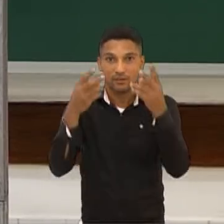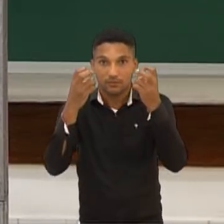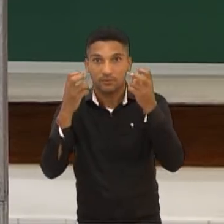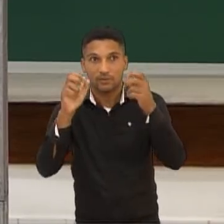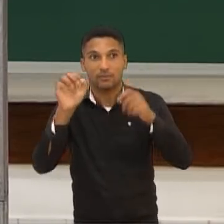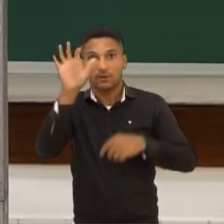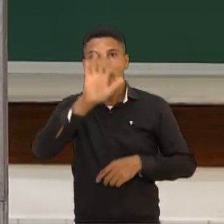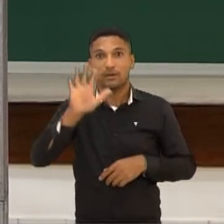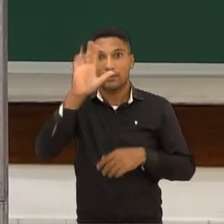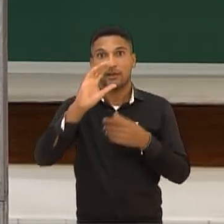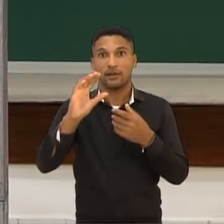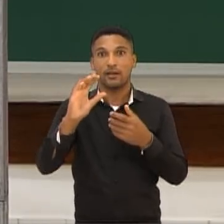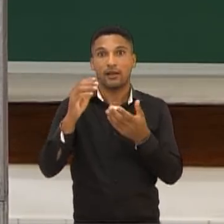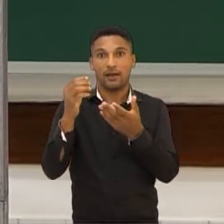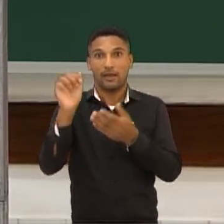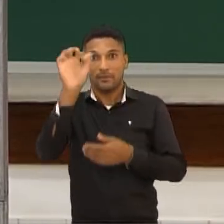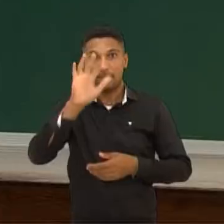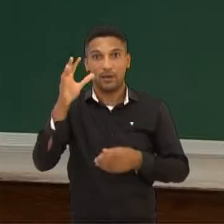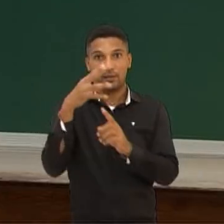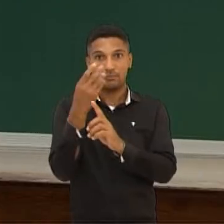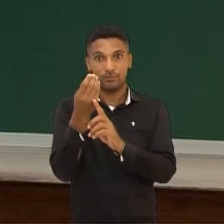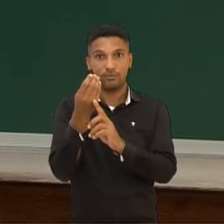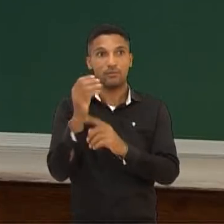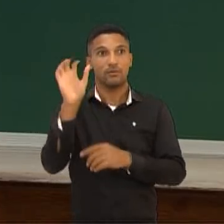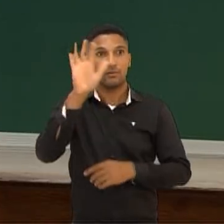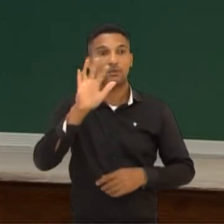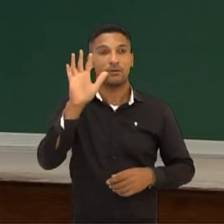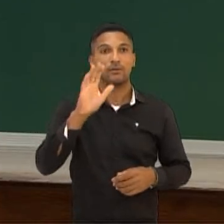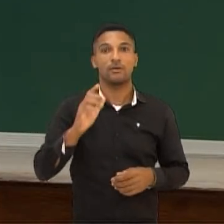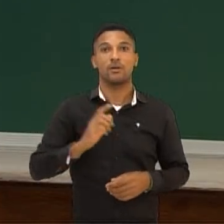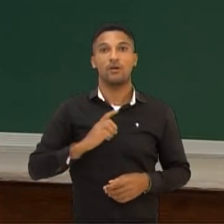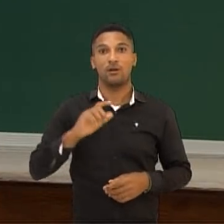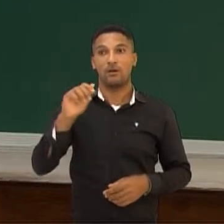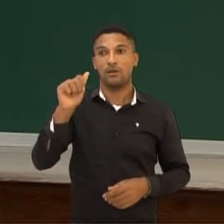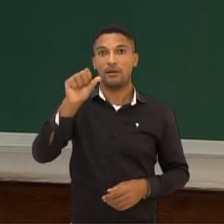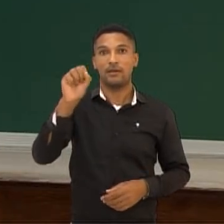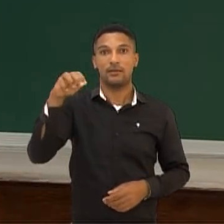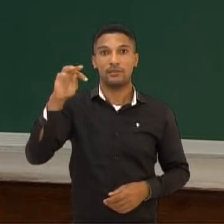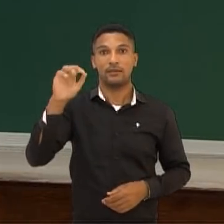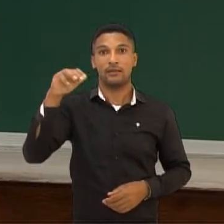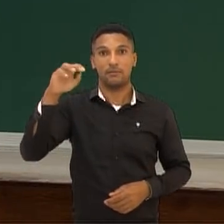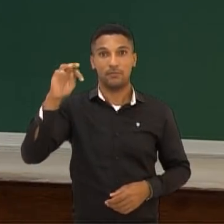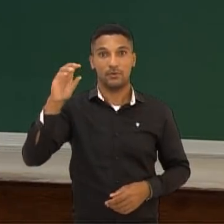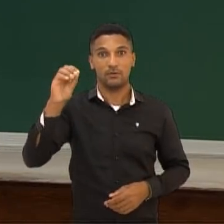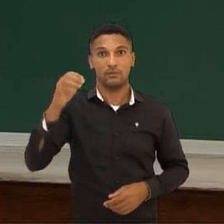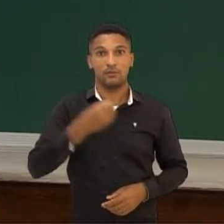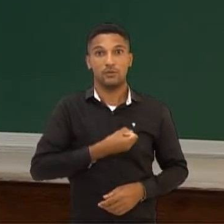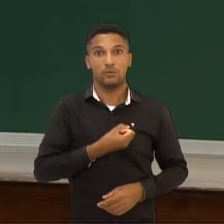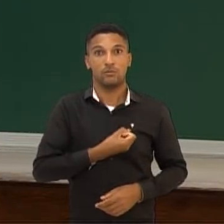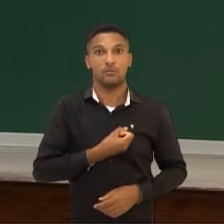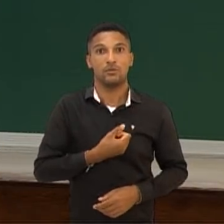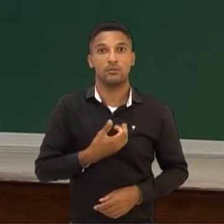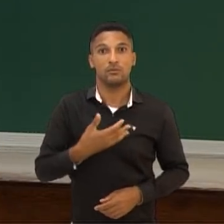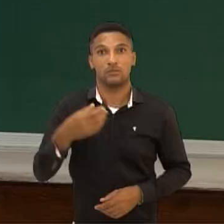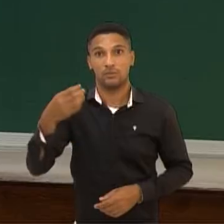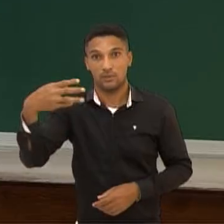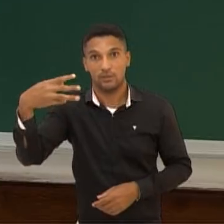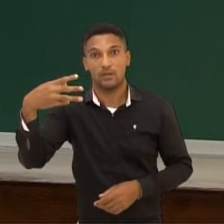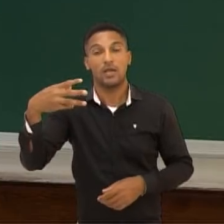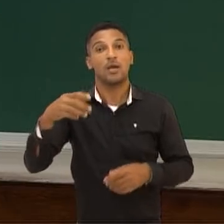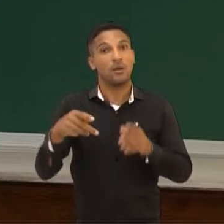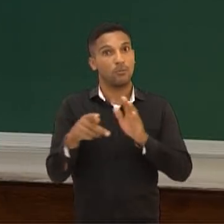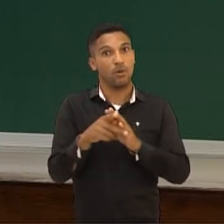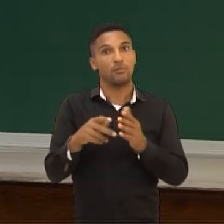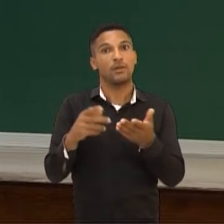Observaram a obra? Então, nessa obra, né, Assentamento número 3, porque a artista Rosana Paulino ela faz uma série de